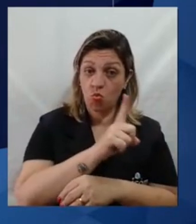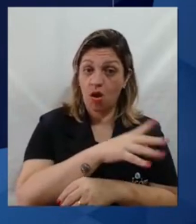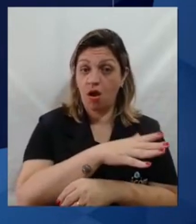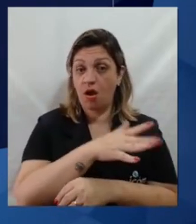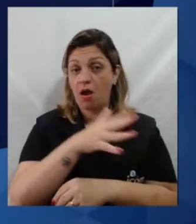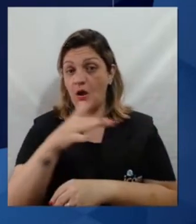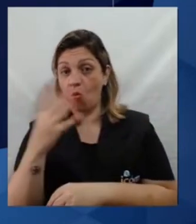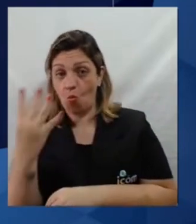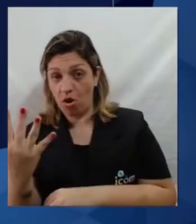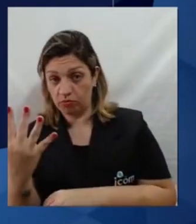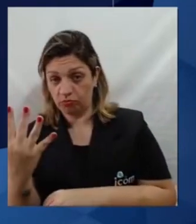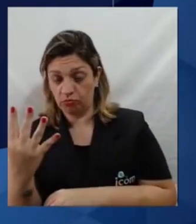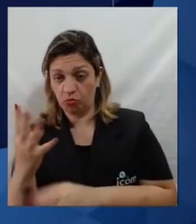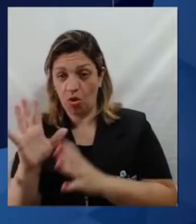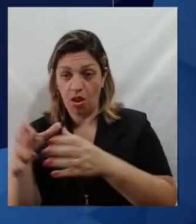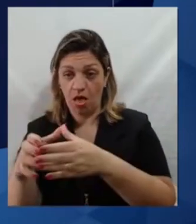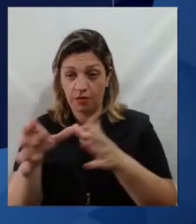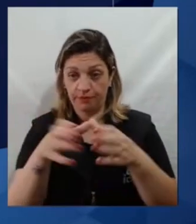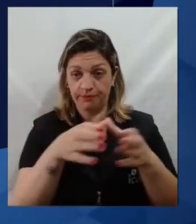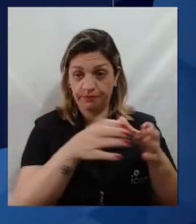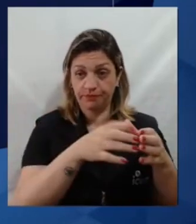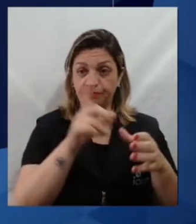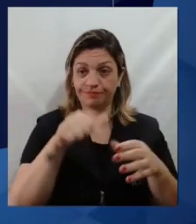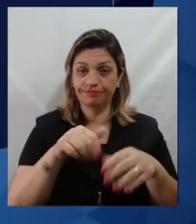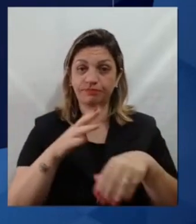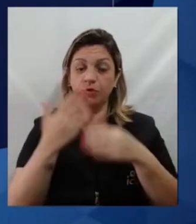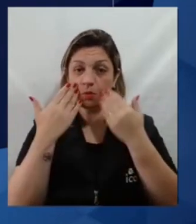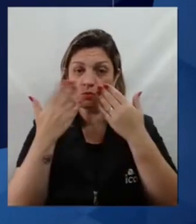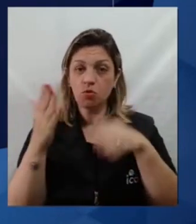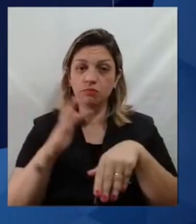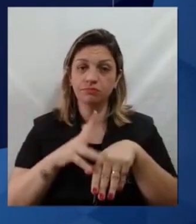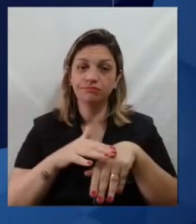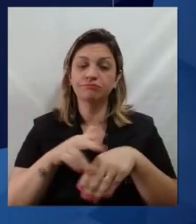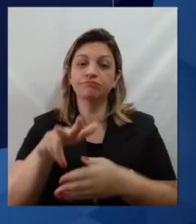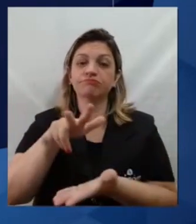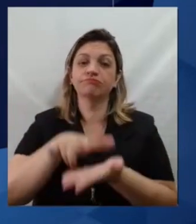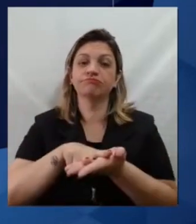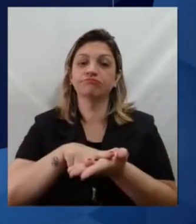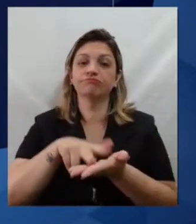que são os pacientes sintomáticos ao repouso.